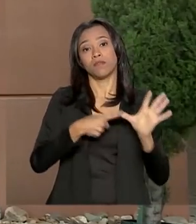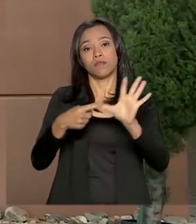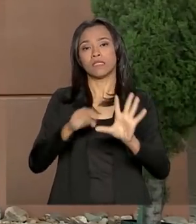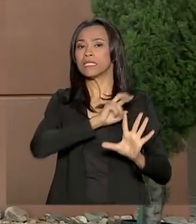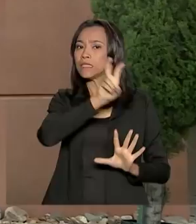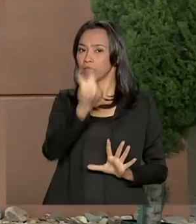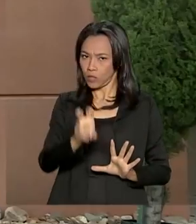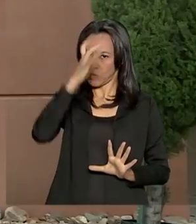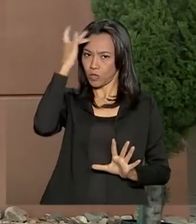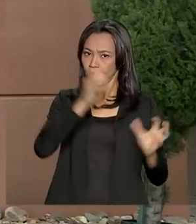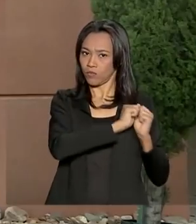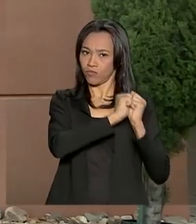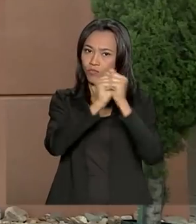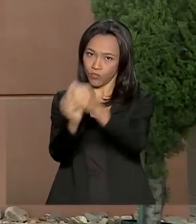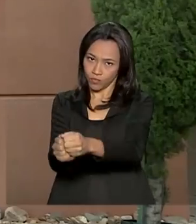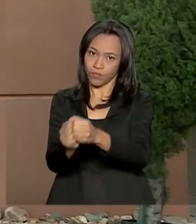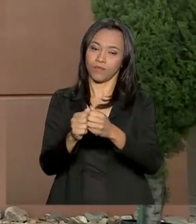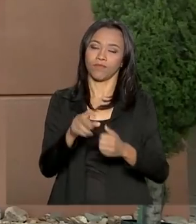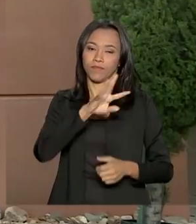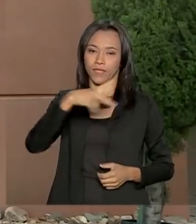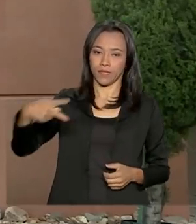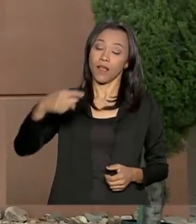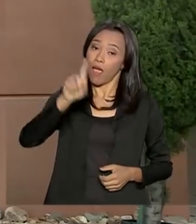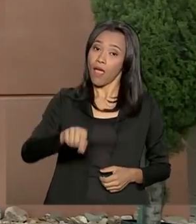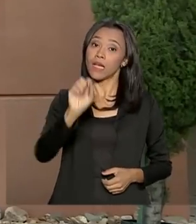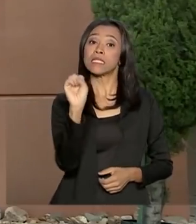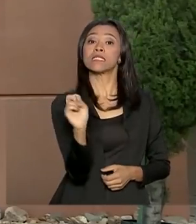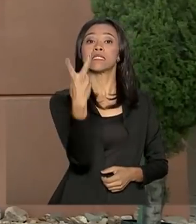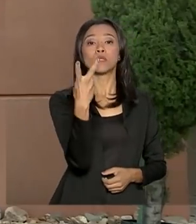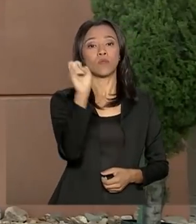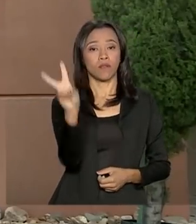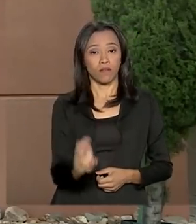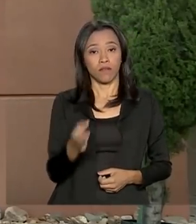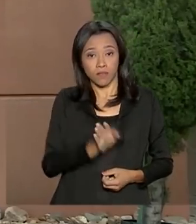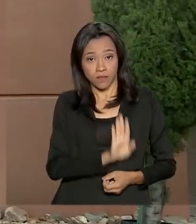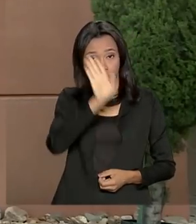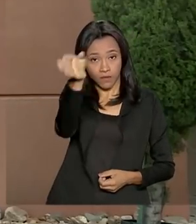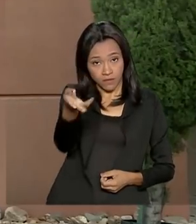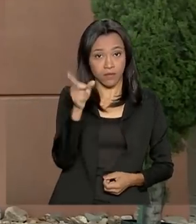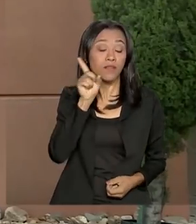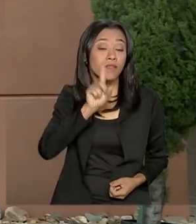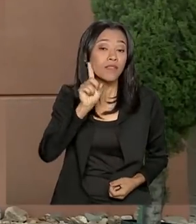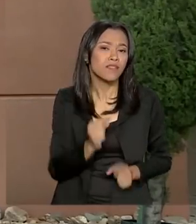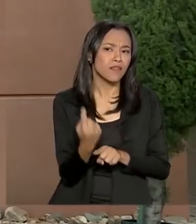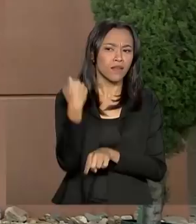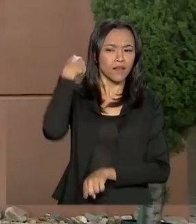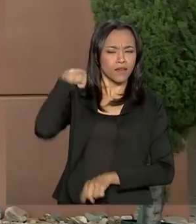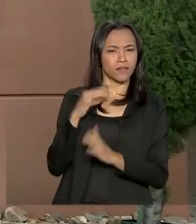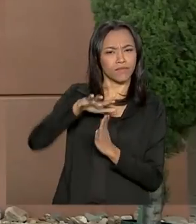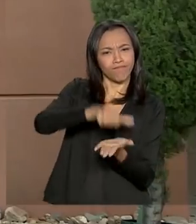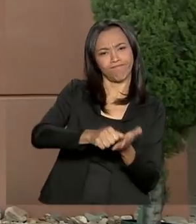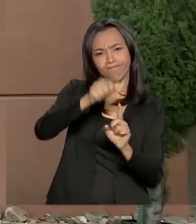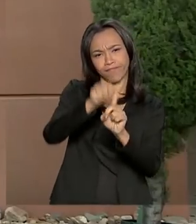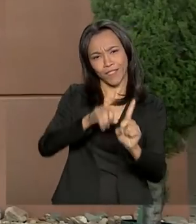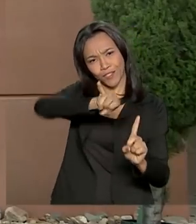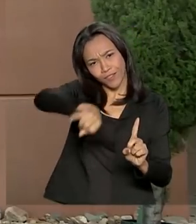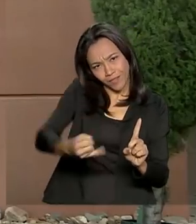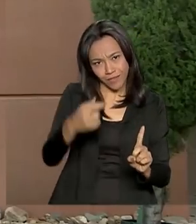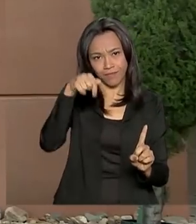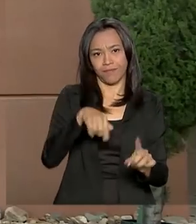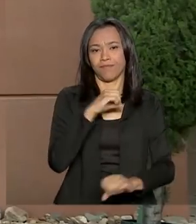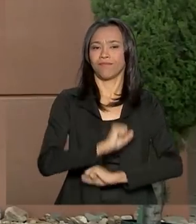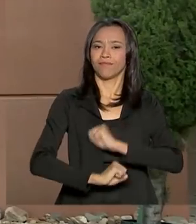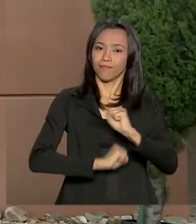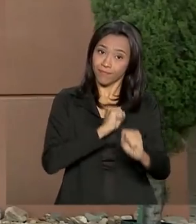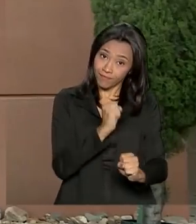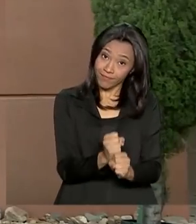Institucional. Essa é a segunda vez que o presidente Jair Bolsonaro vem aos Estados Unidos desde que tomou posse em janeiro deste ano. E